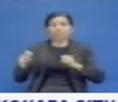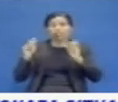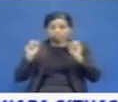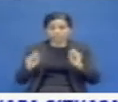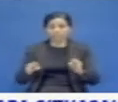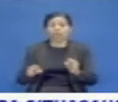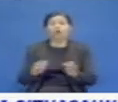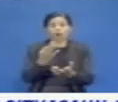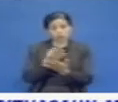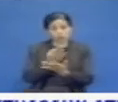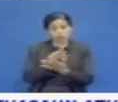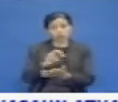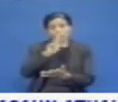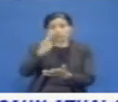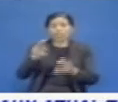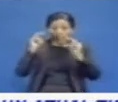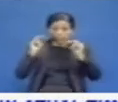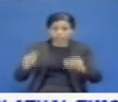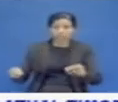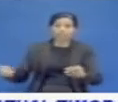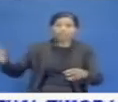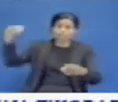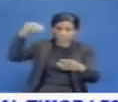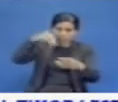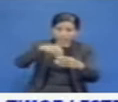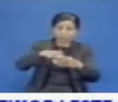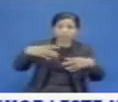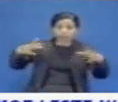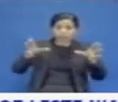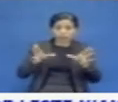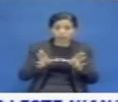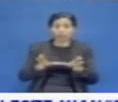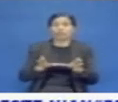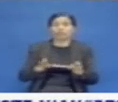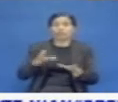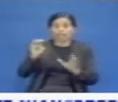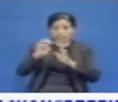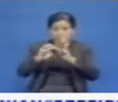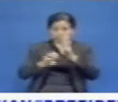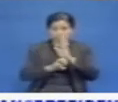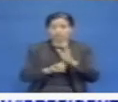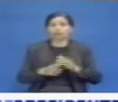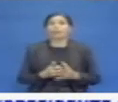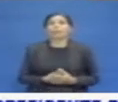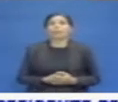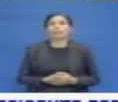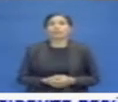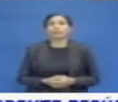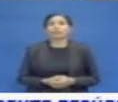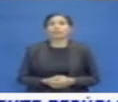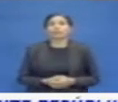BE cobradas, tem que Tamba e a cofre do Estado. Chefe bancada Fretilin Francisco Branco